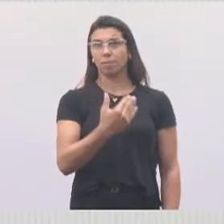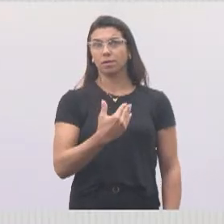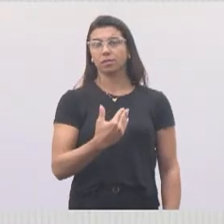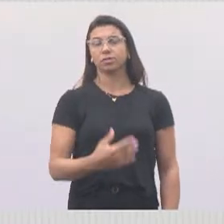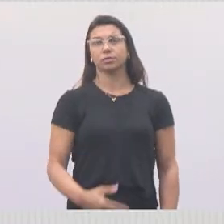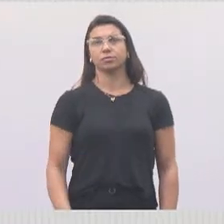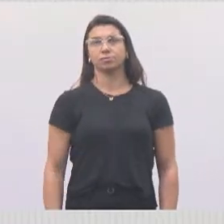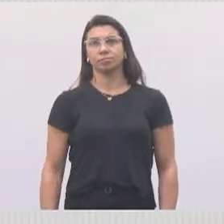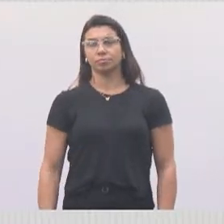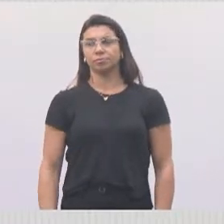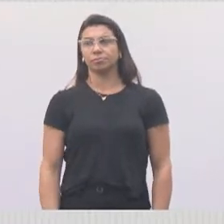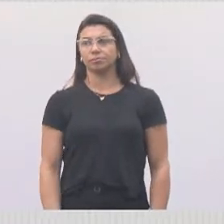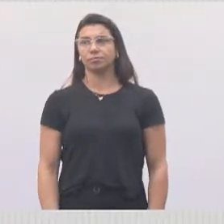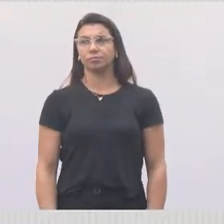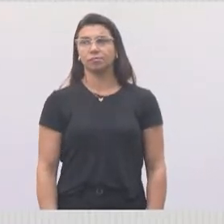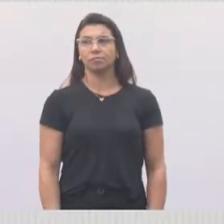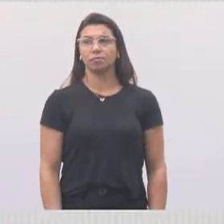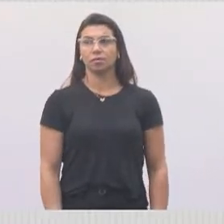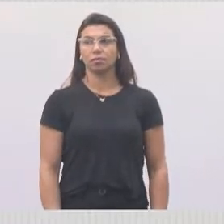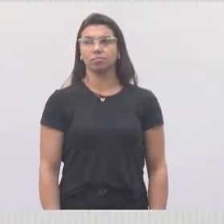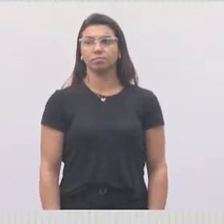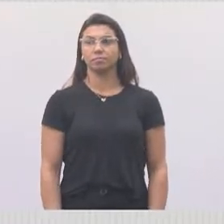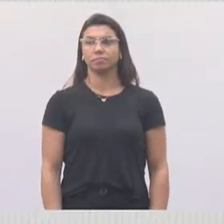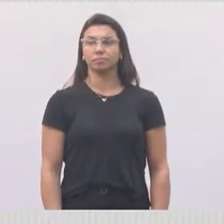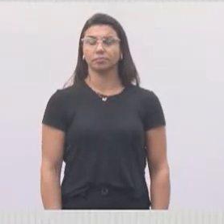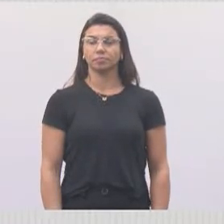demarcação. Acho que tem mais uma ou não?